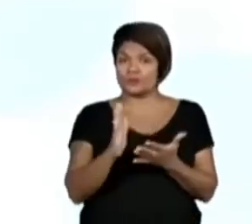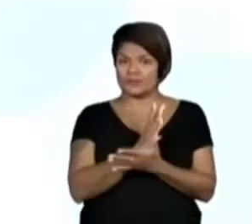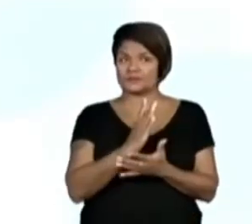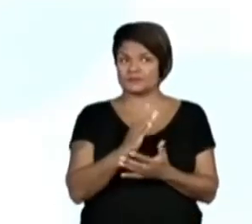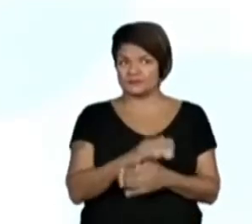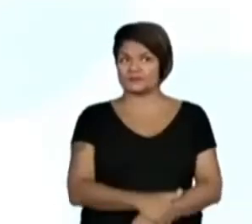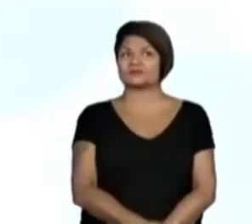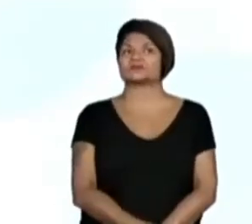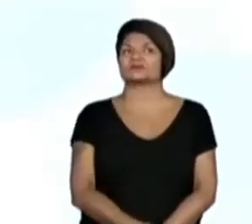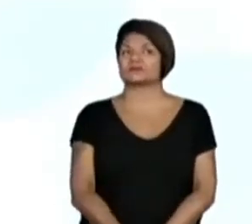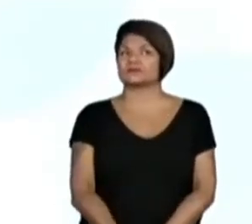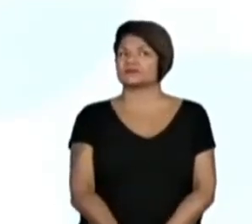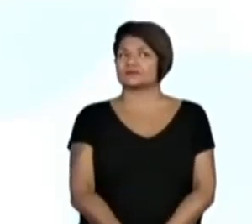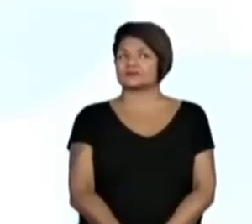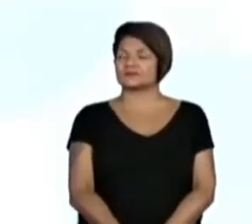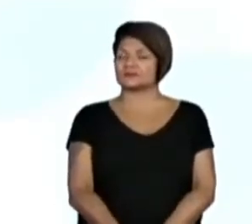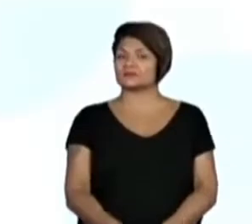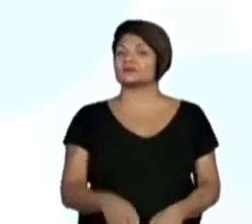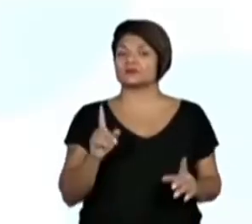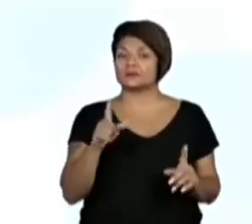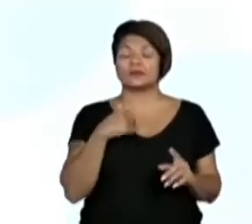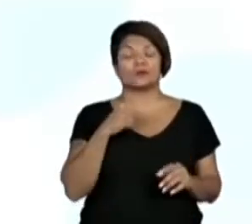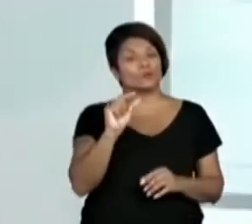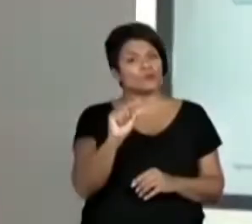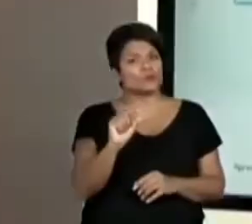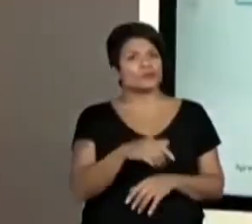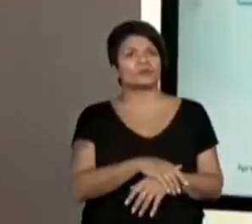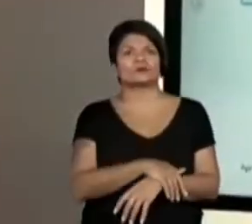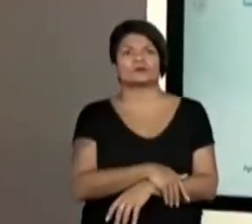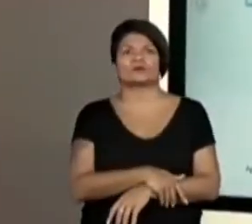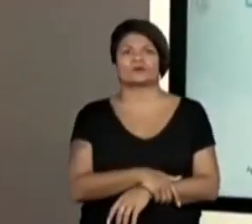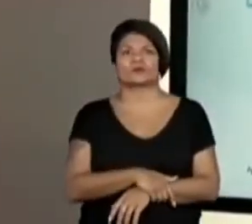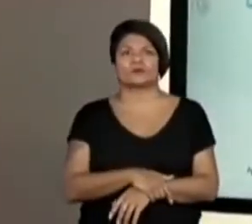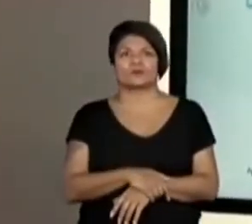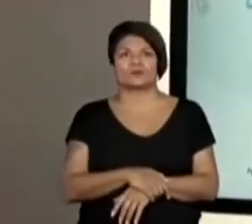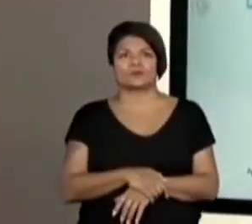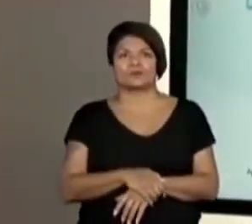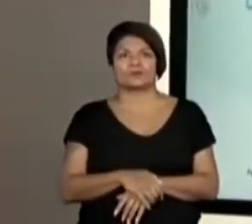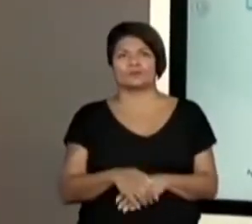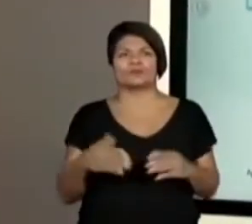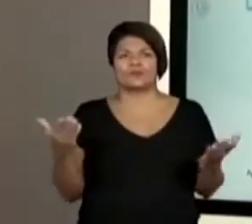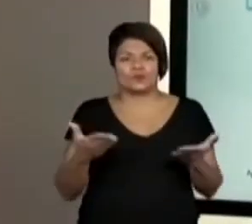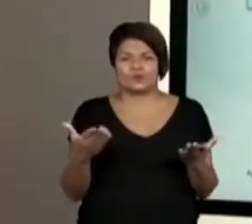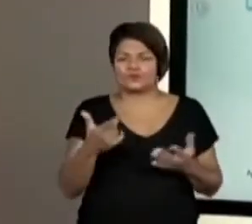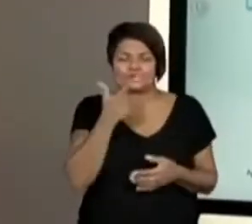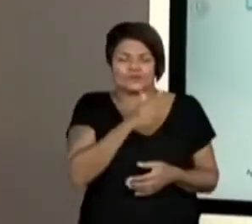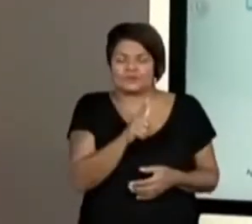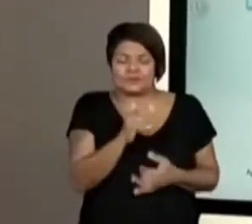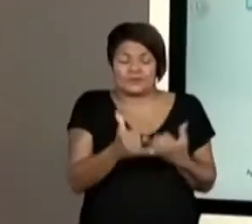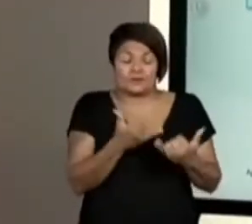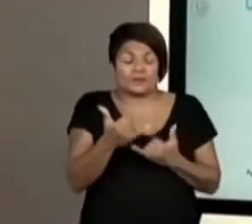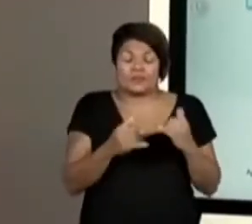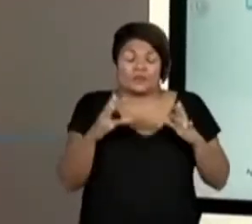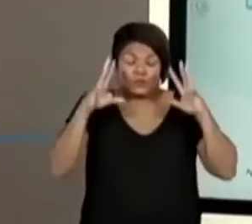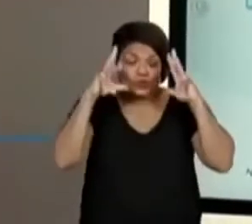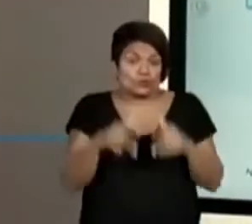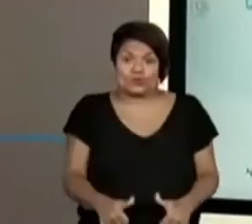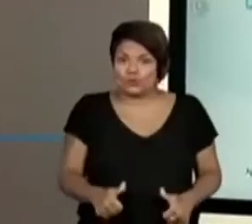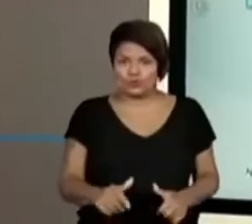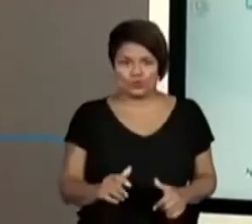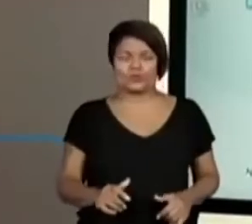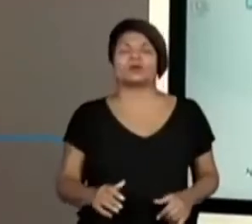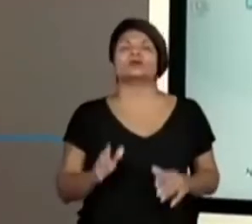e vai ser de uma forma um pouquinho mais... Hoje a gente não vai conseguir brincar com todo o repertório dessa